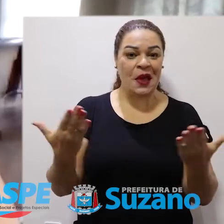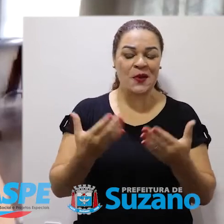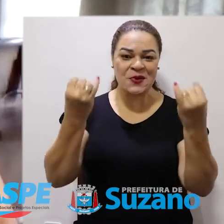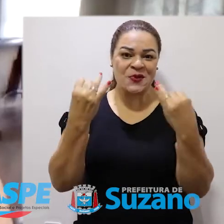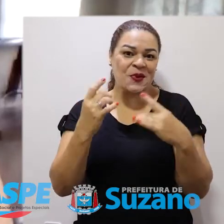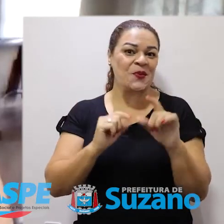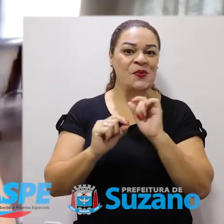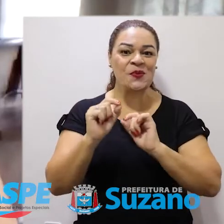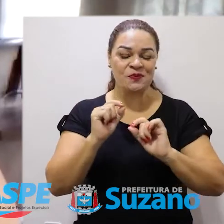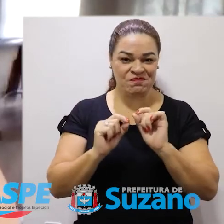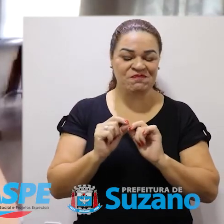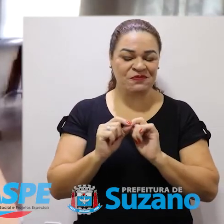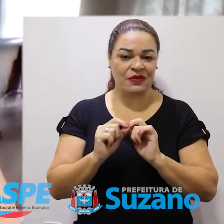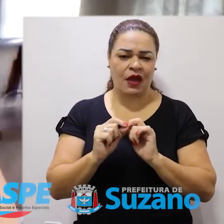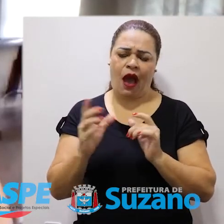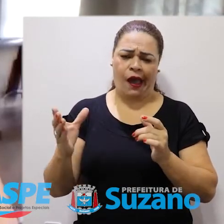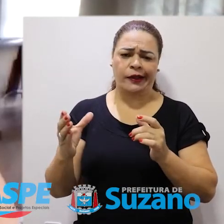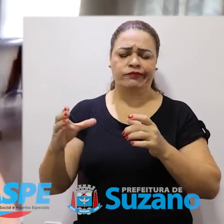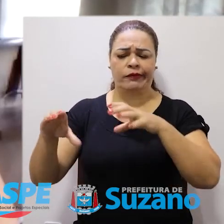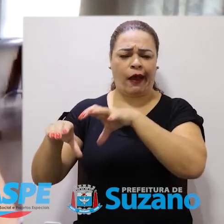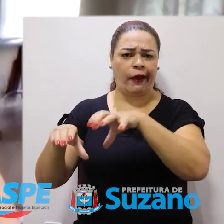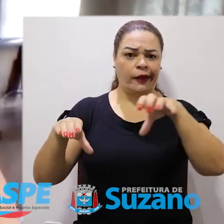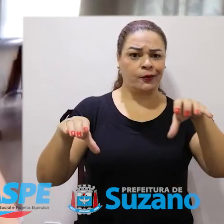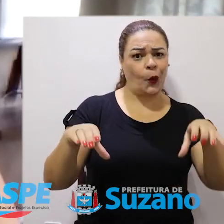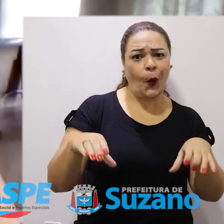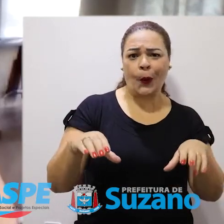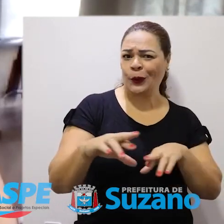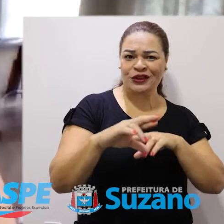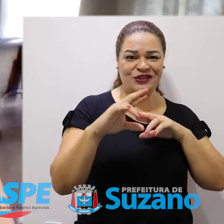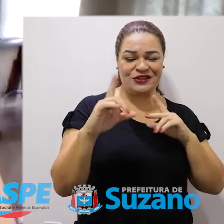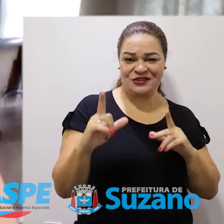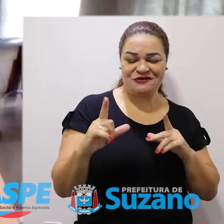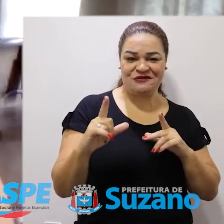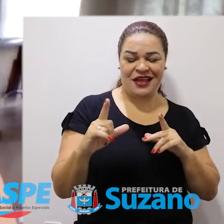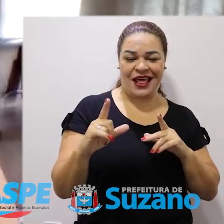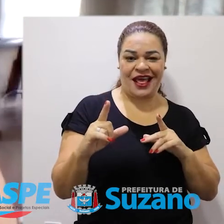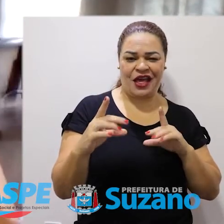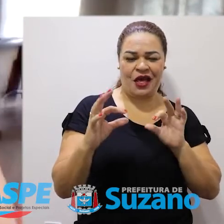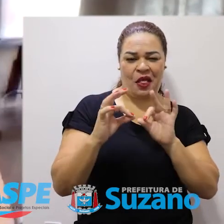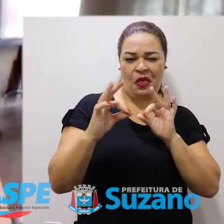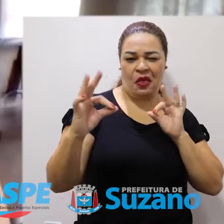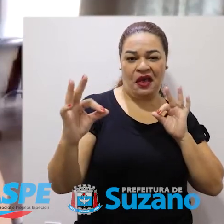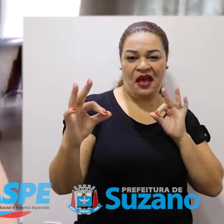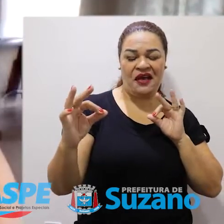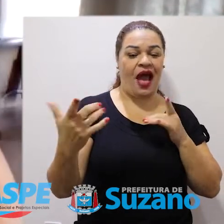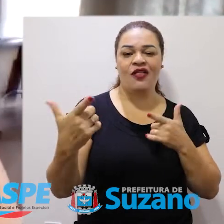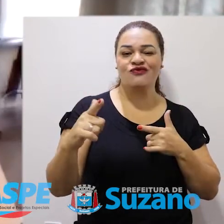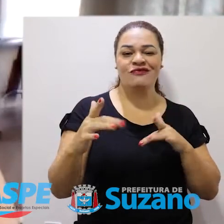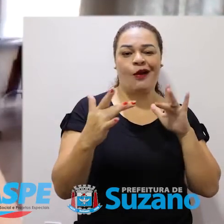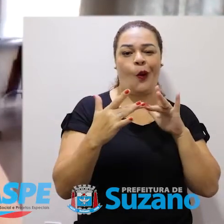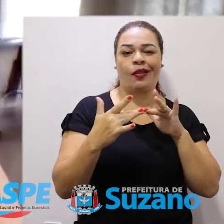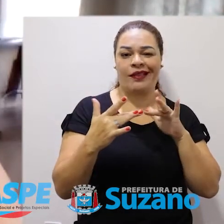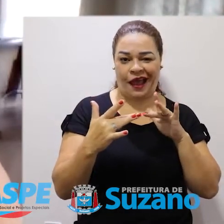com vocês nesse dia, né, dessa forma diferente, né, nessa forma remota. Eu não estou vendo vocês, estou gravando